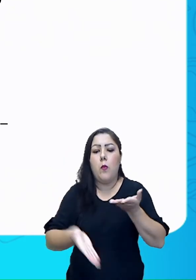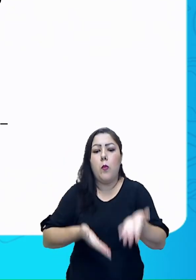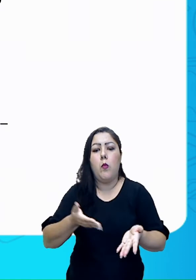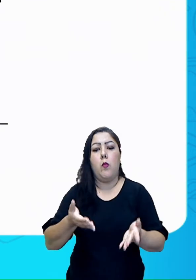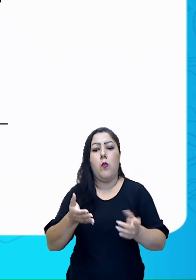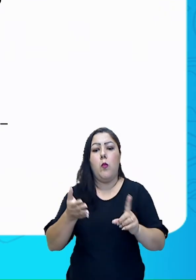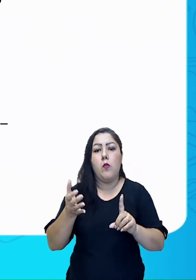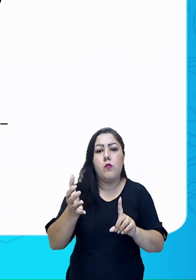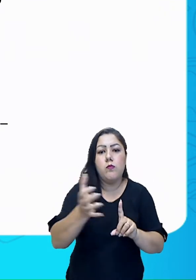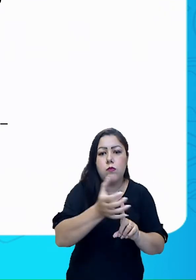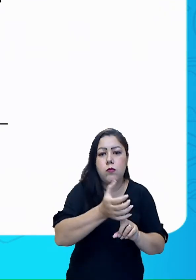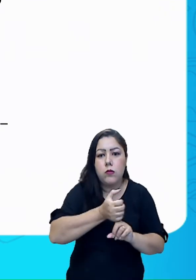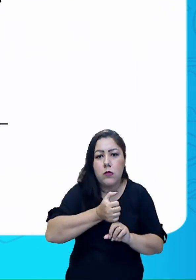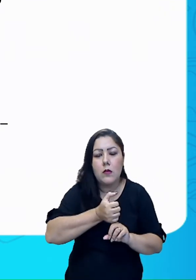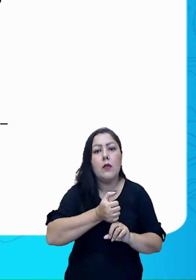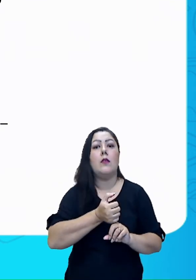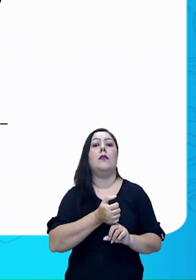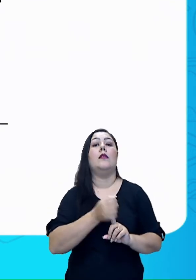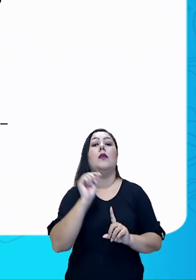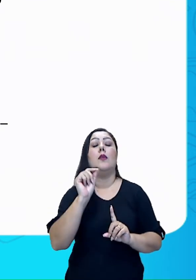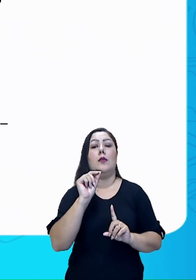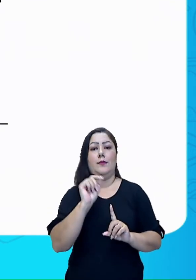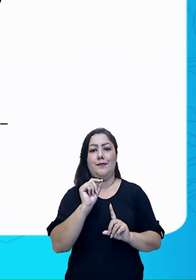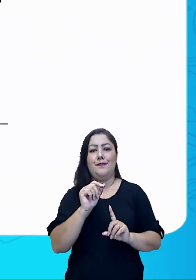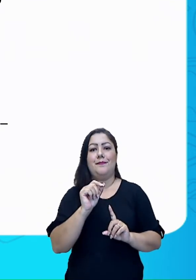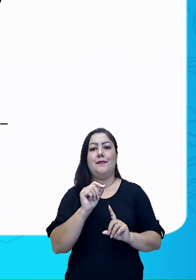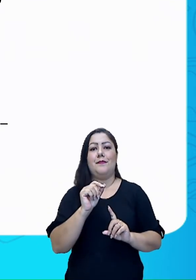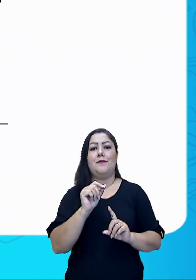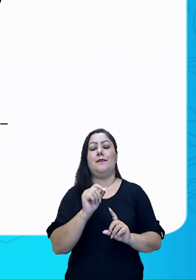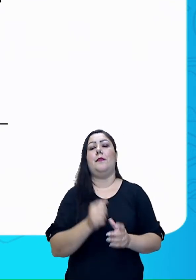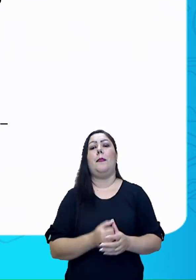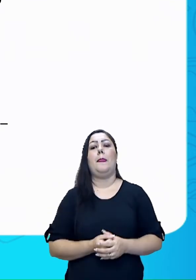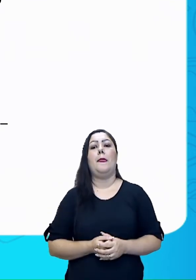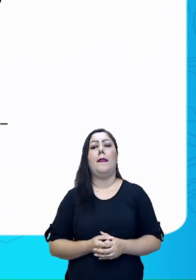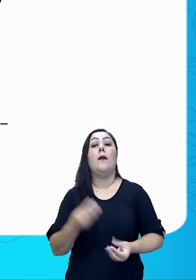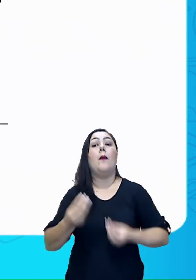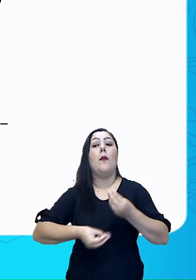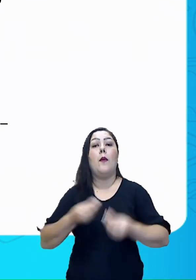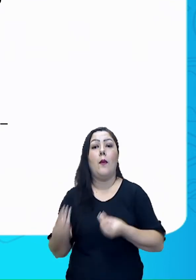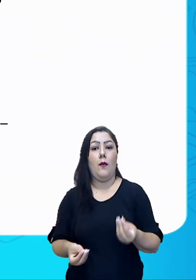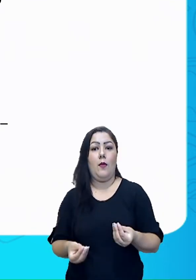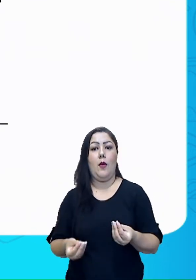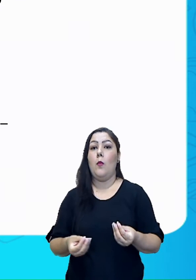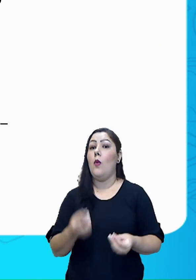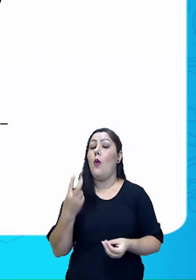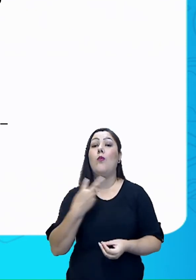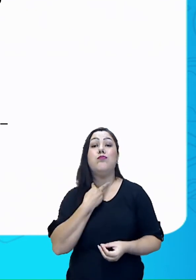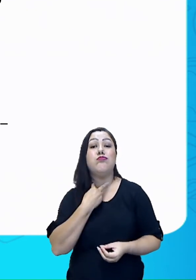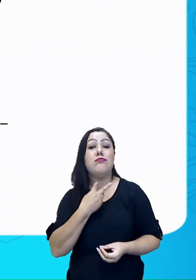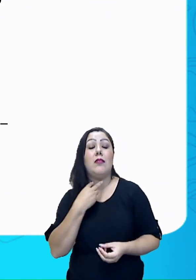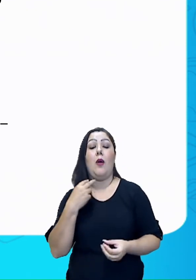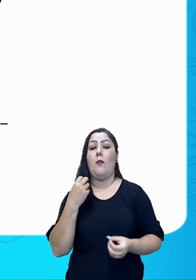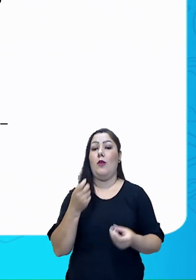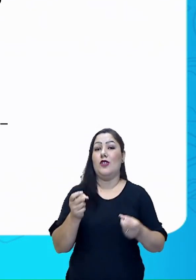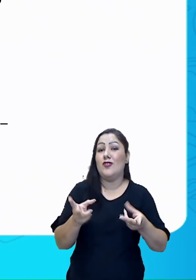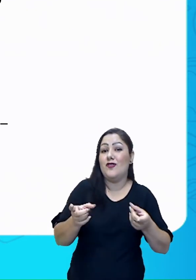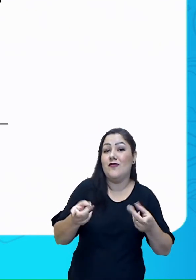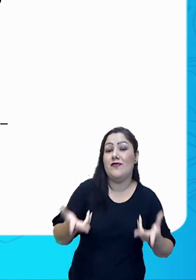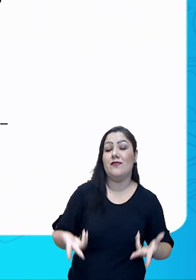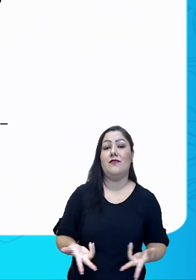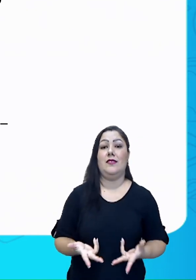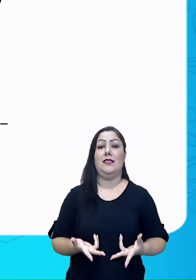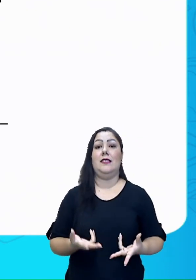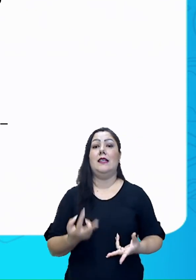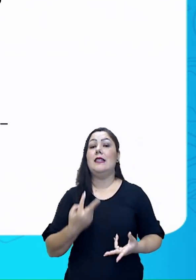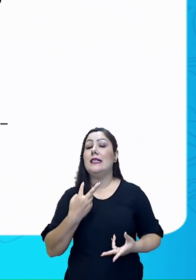Significa que essas construções ou esses materiais que vocês vão ver a seguir, eles não podem ser vendidos, eles não podem